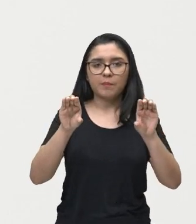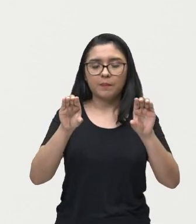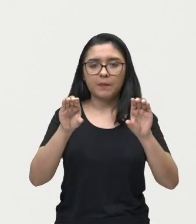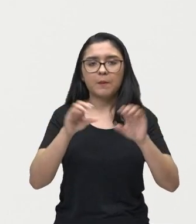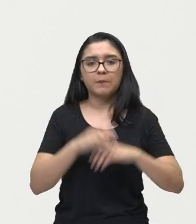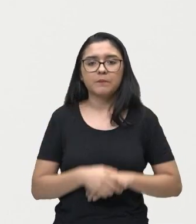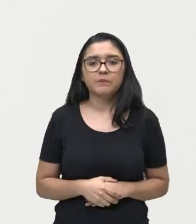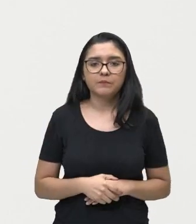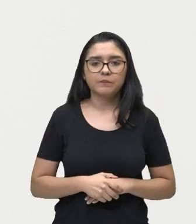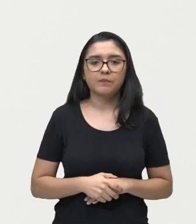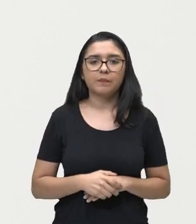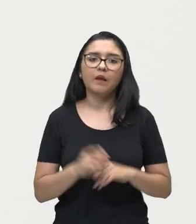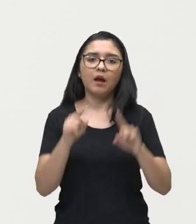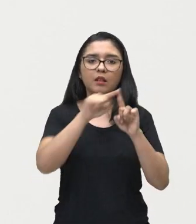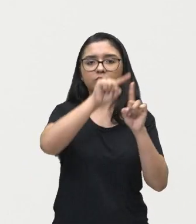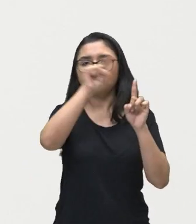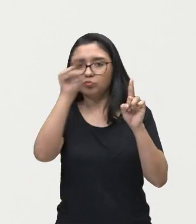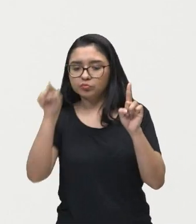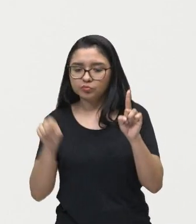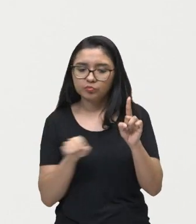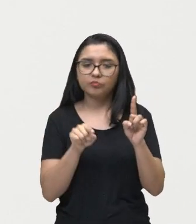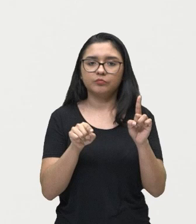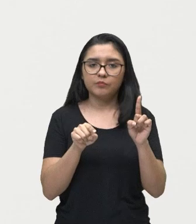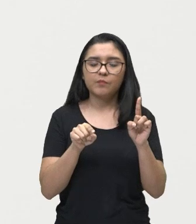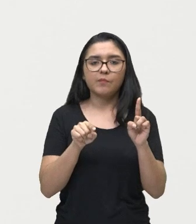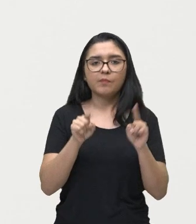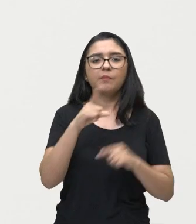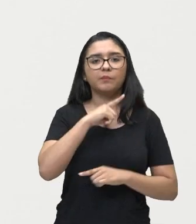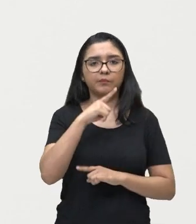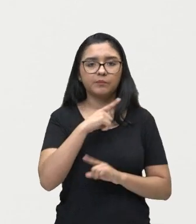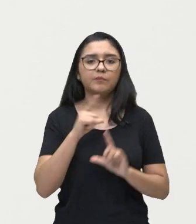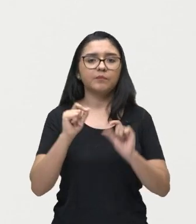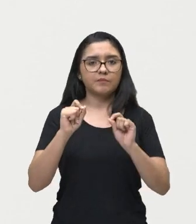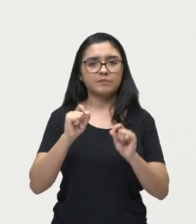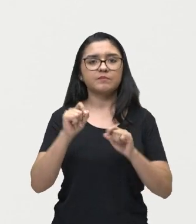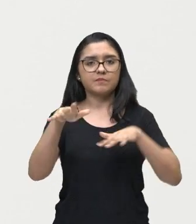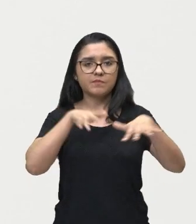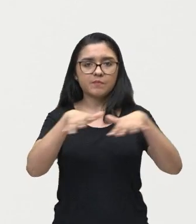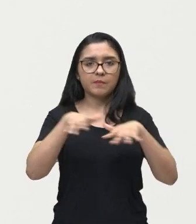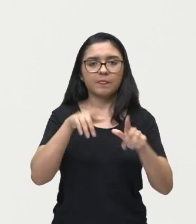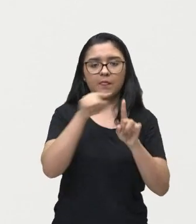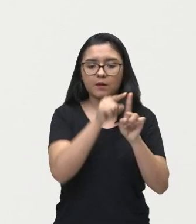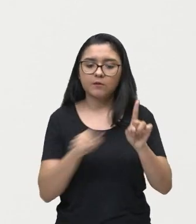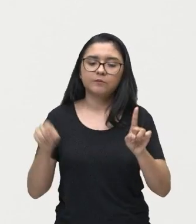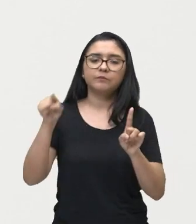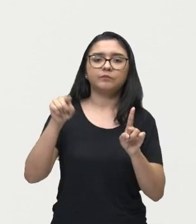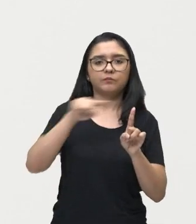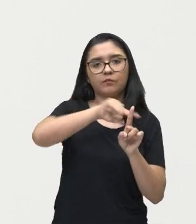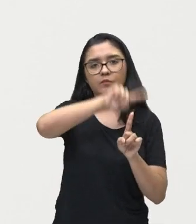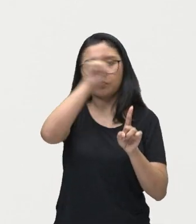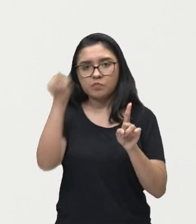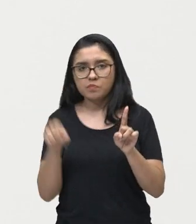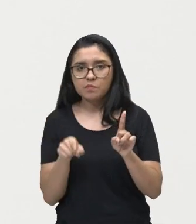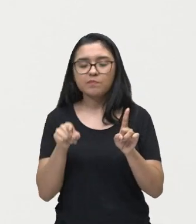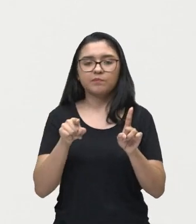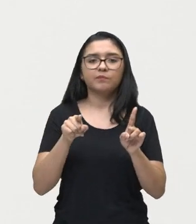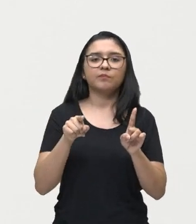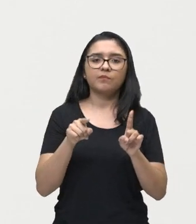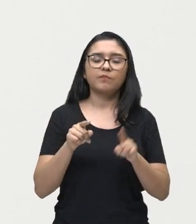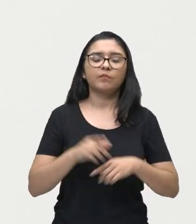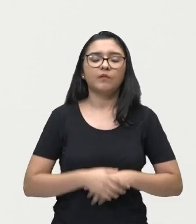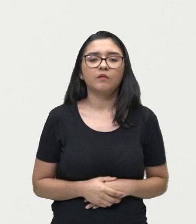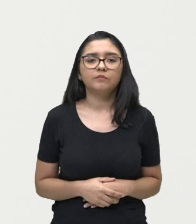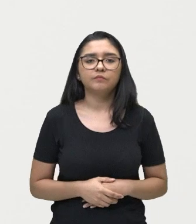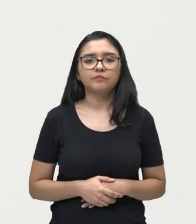mais densa, desce. Então, ela terá esse movimento aí. Ou uma hora ela sobe e